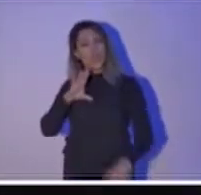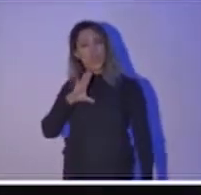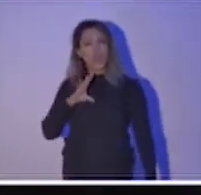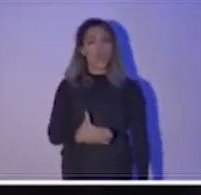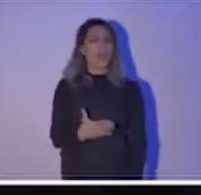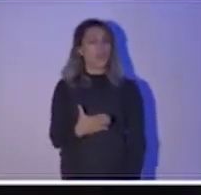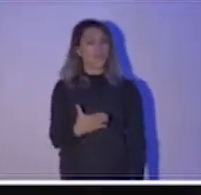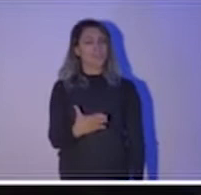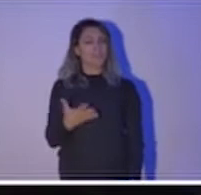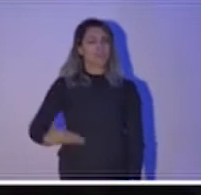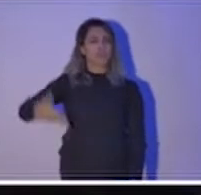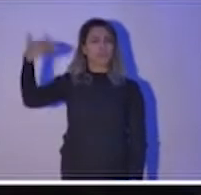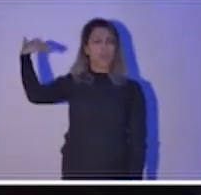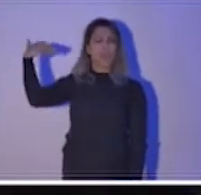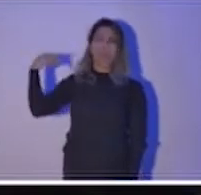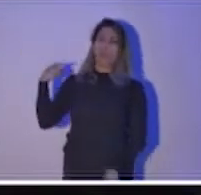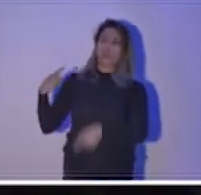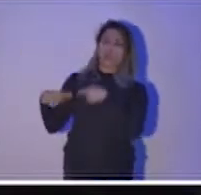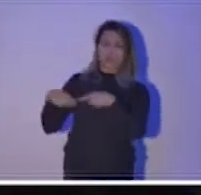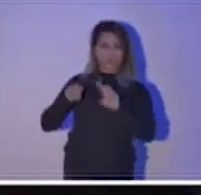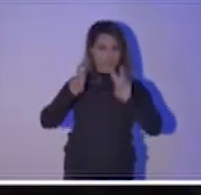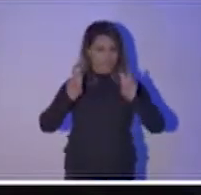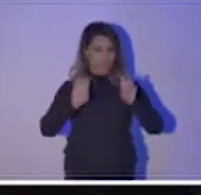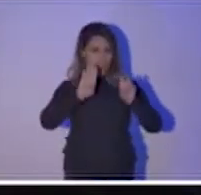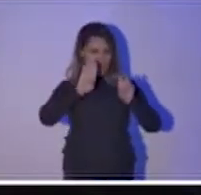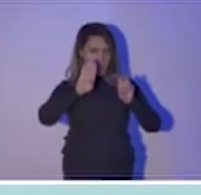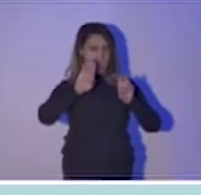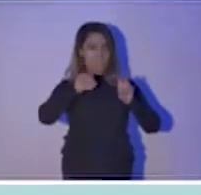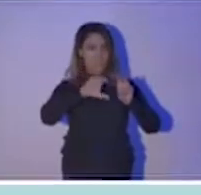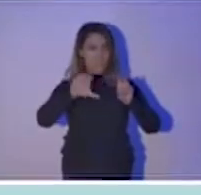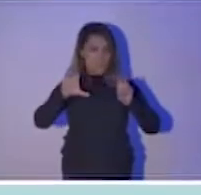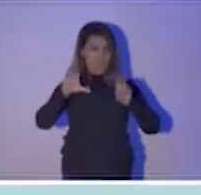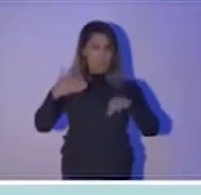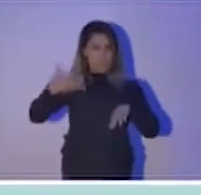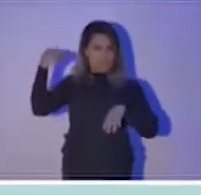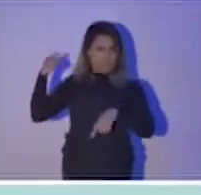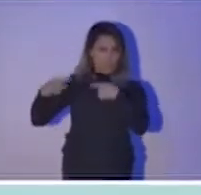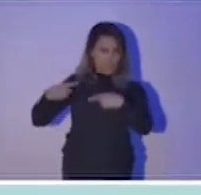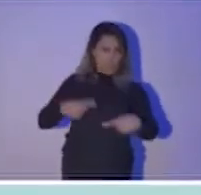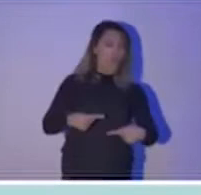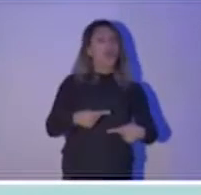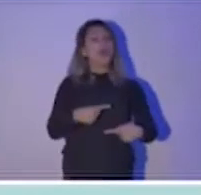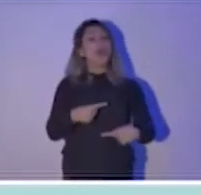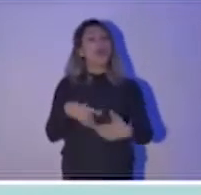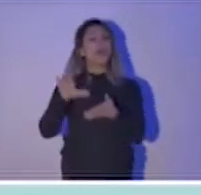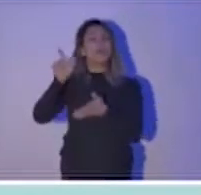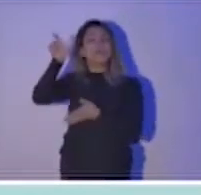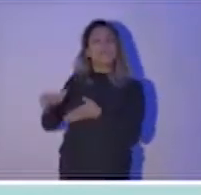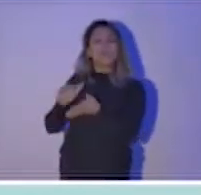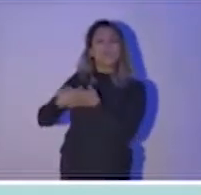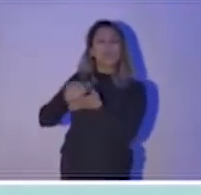situação, nós estávamos começando a discutir a base e o Manuel Palacios era o secretário de Educação Básica. E eu dizia para